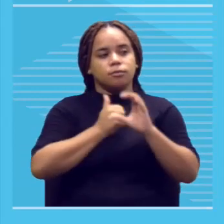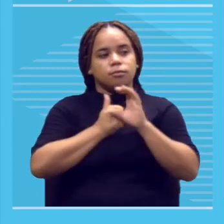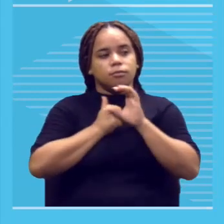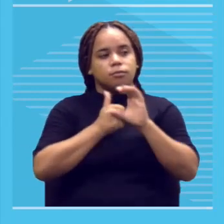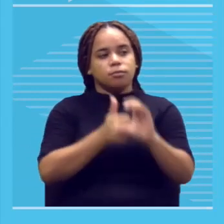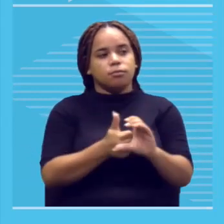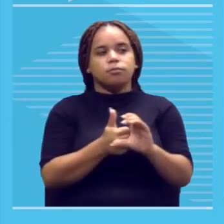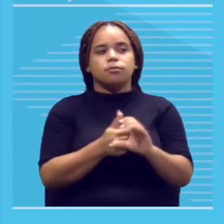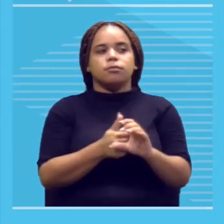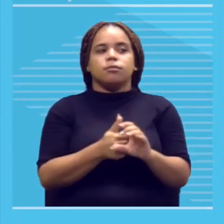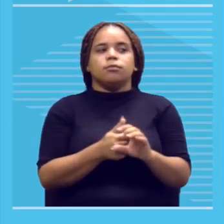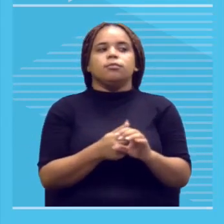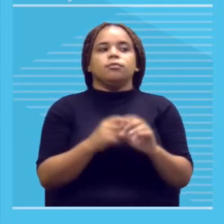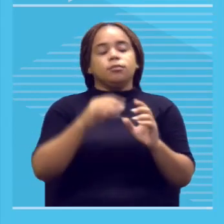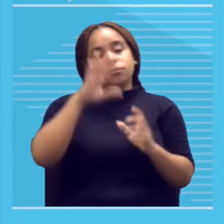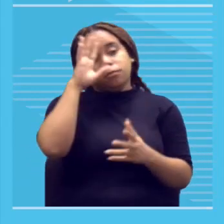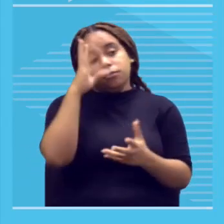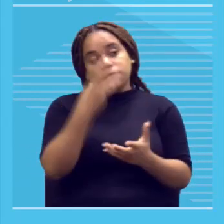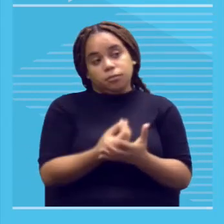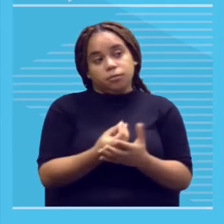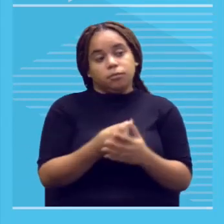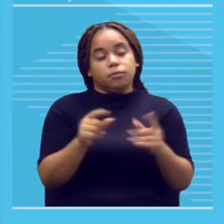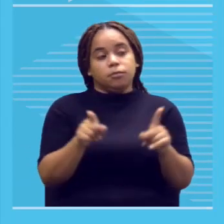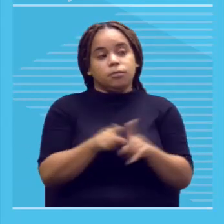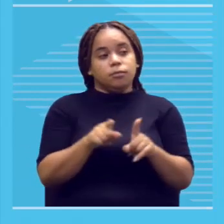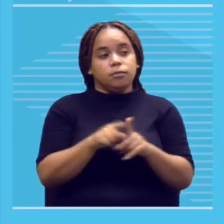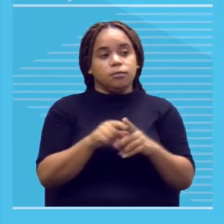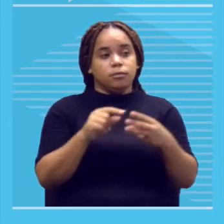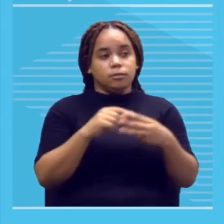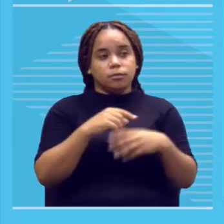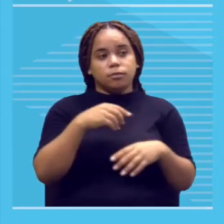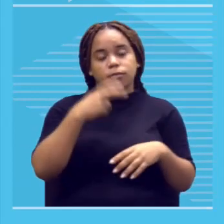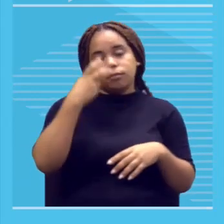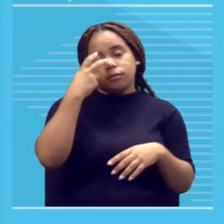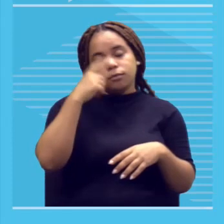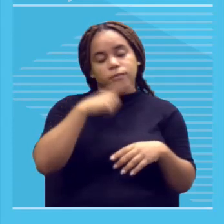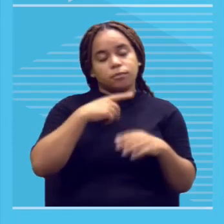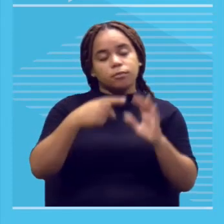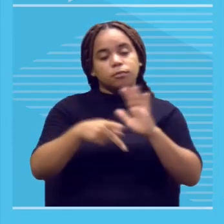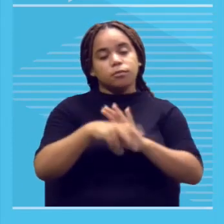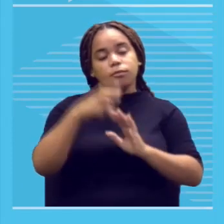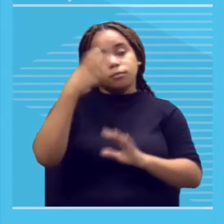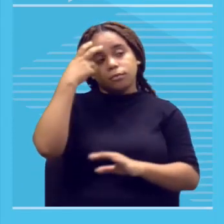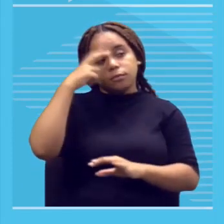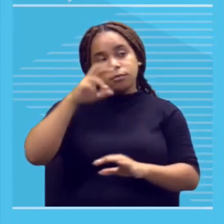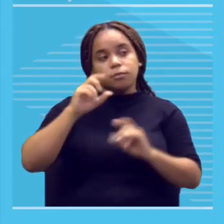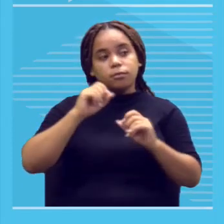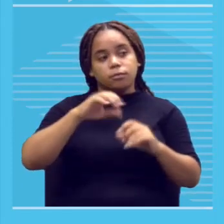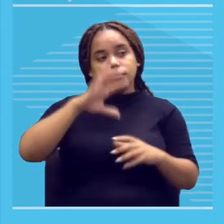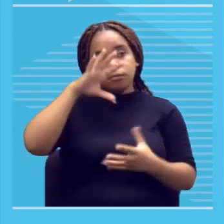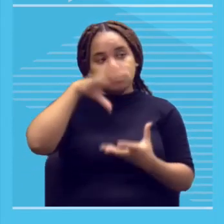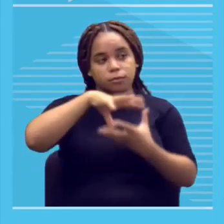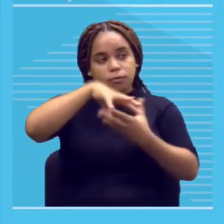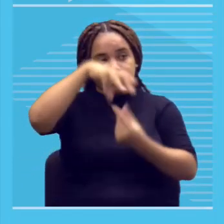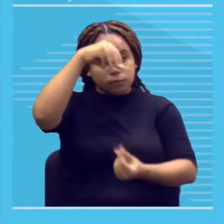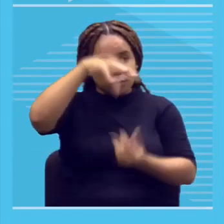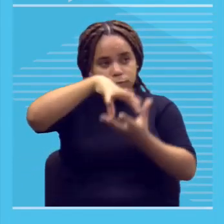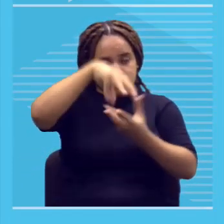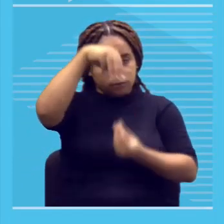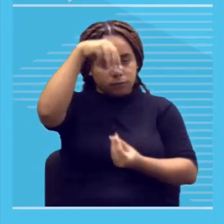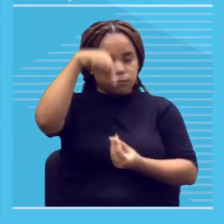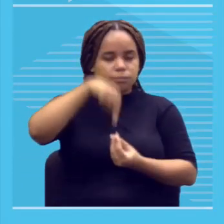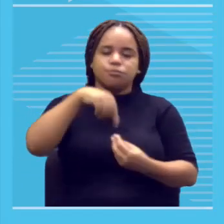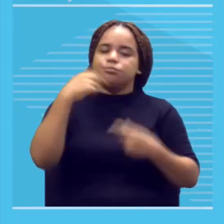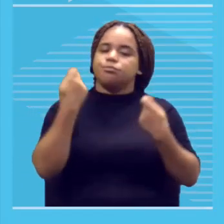a doutrina espírita ela se baseia numa crença que crença é essa que o espírito não precisa de